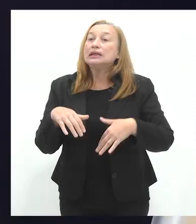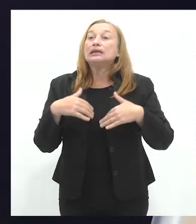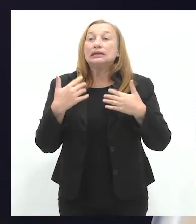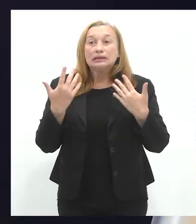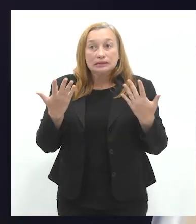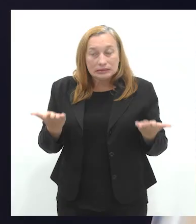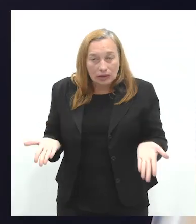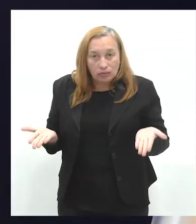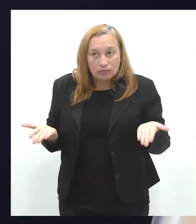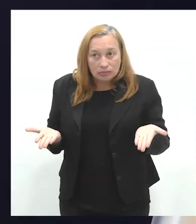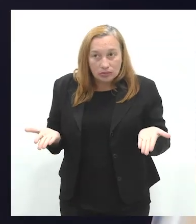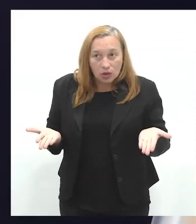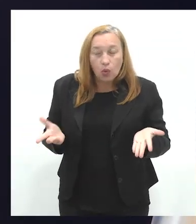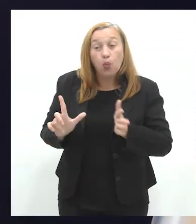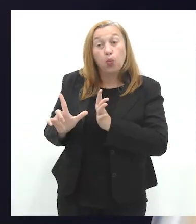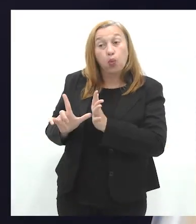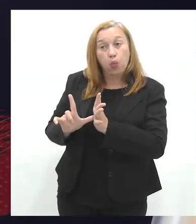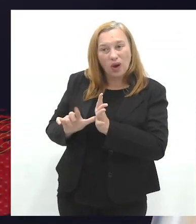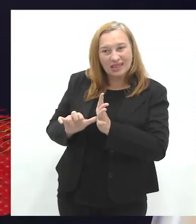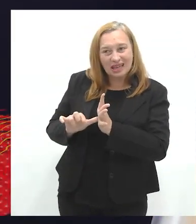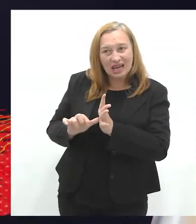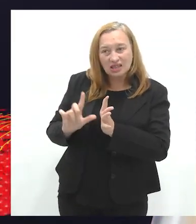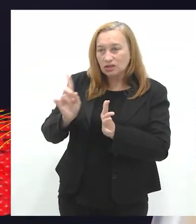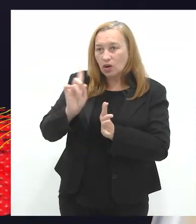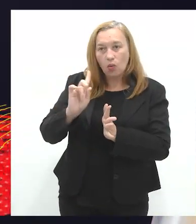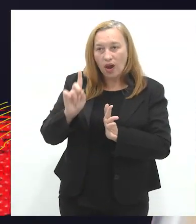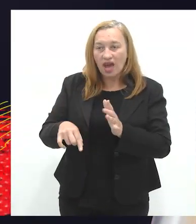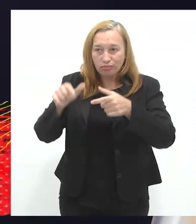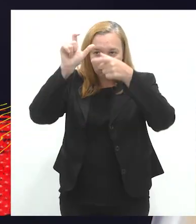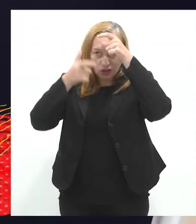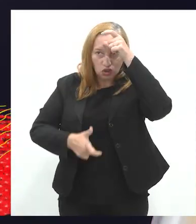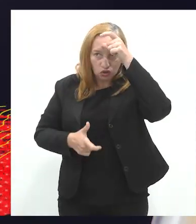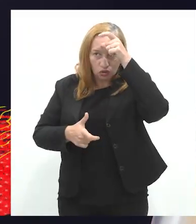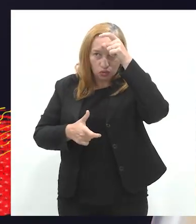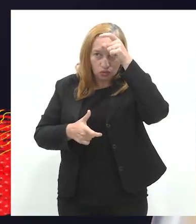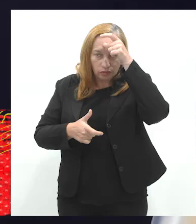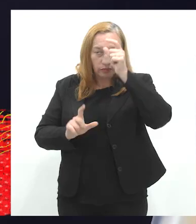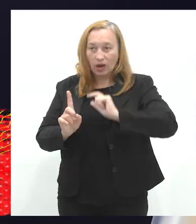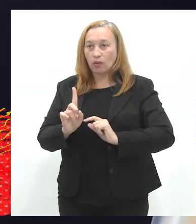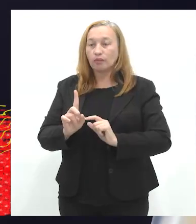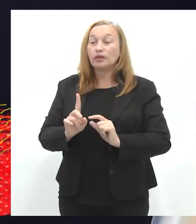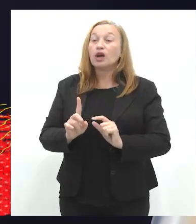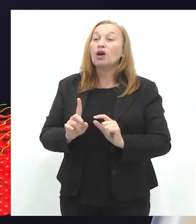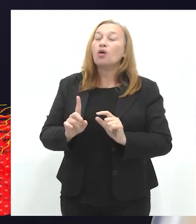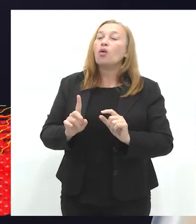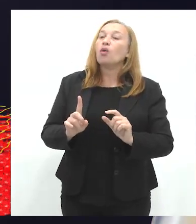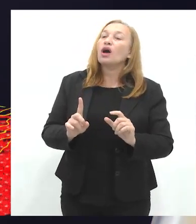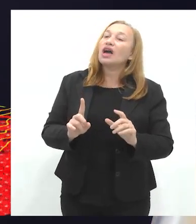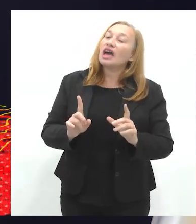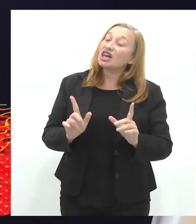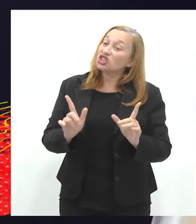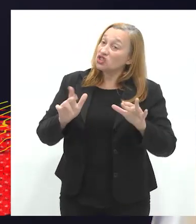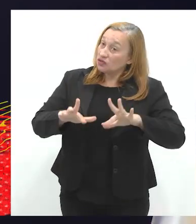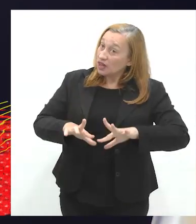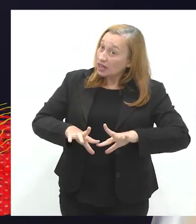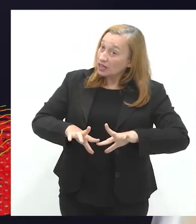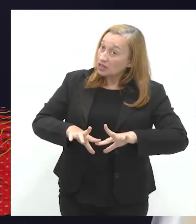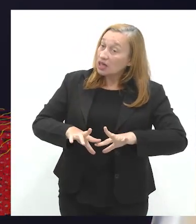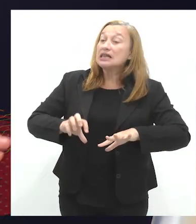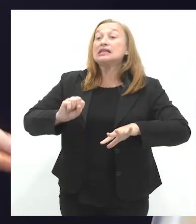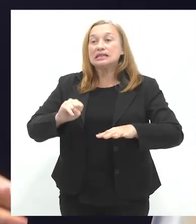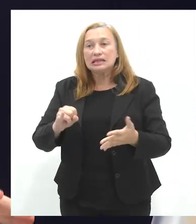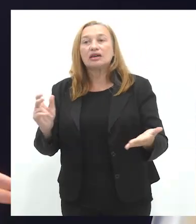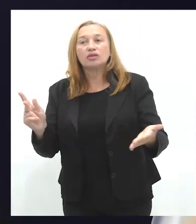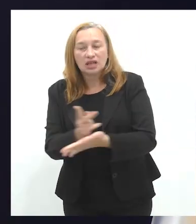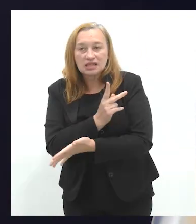Então, o atraso não é um transtorno. O atraso Pô, não é a mesma coisa que um transtorno. Então, se